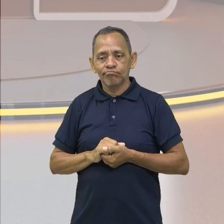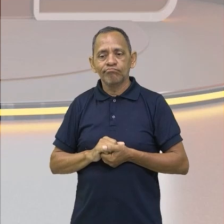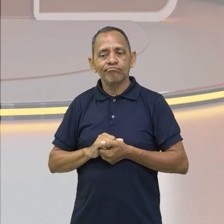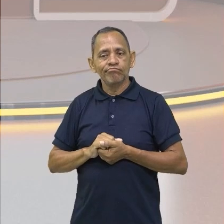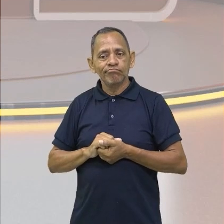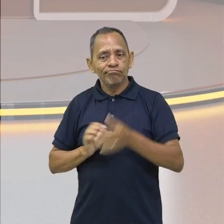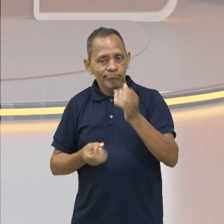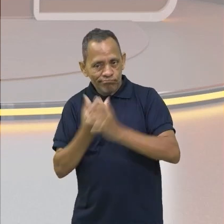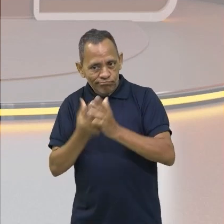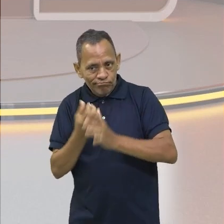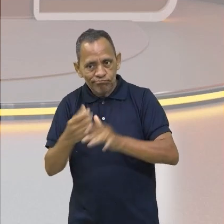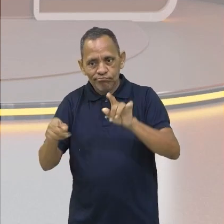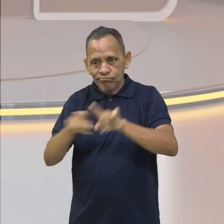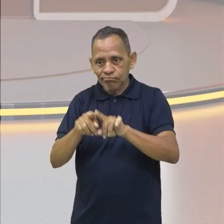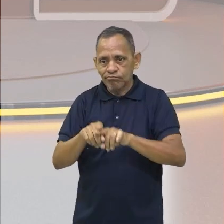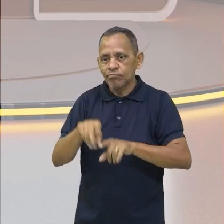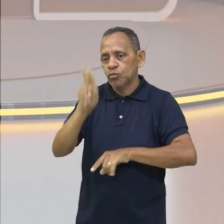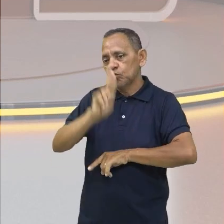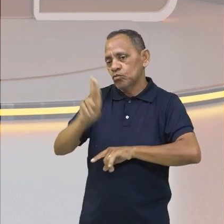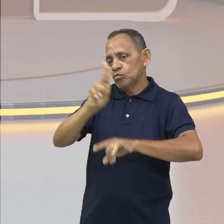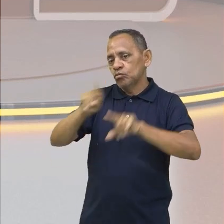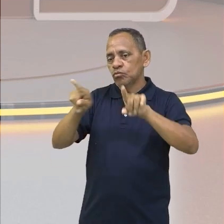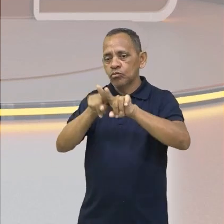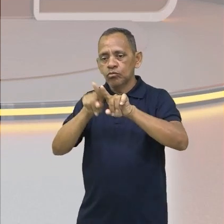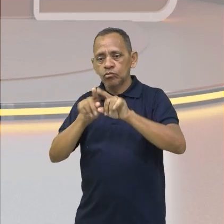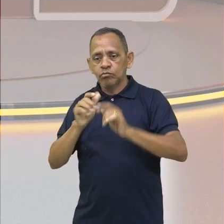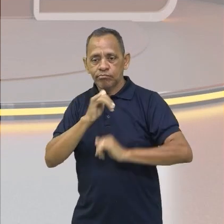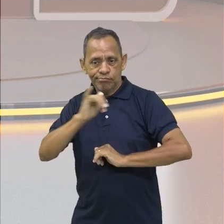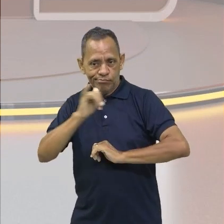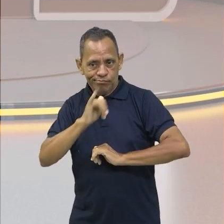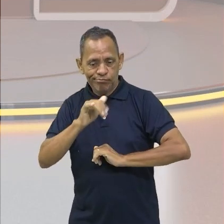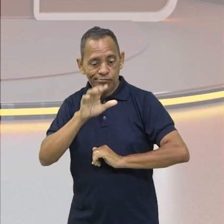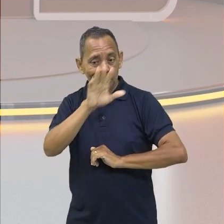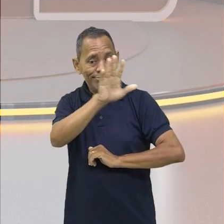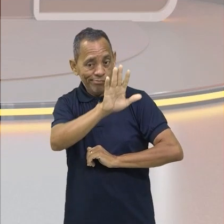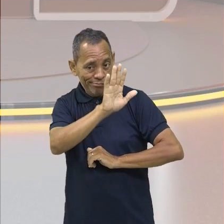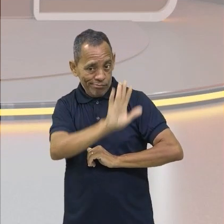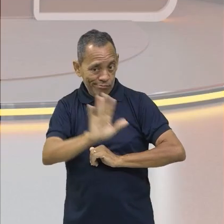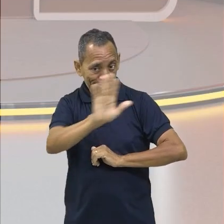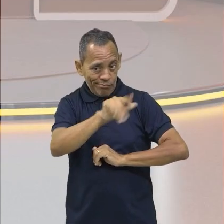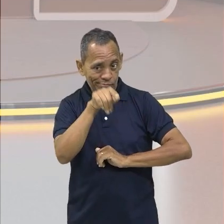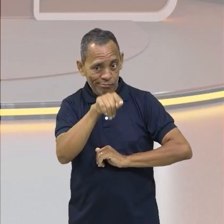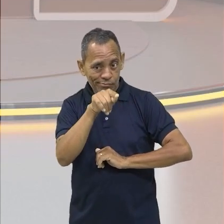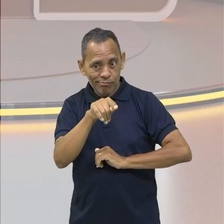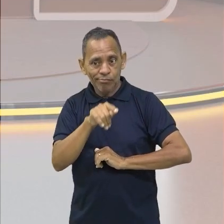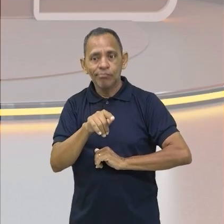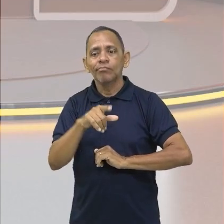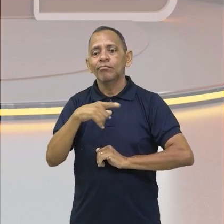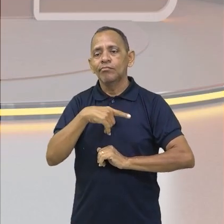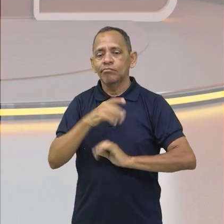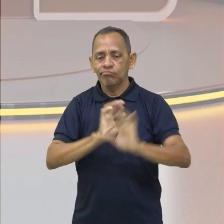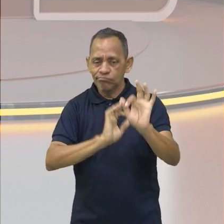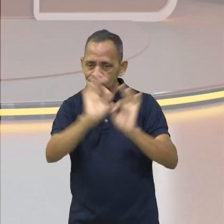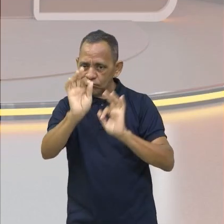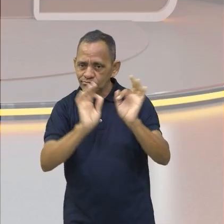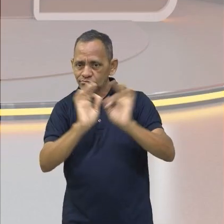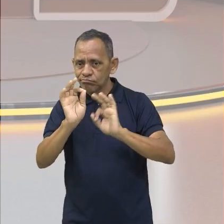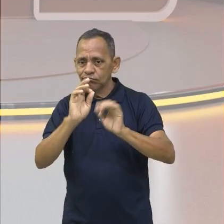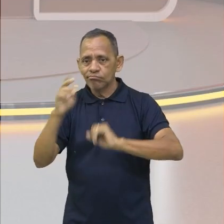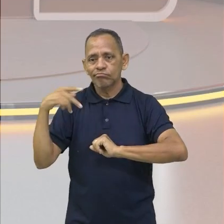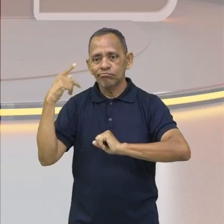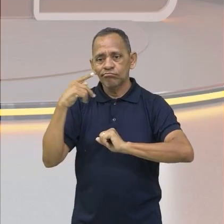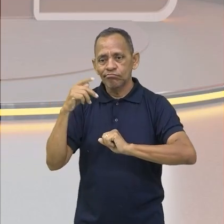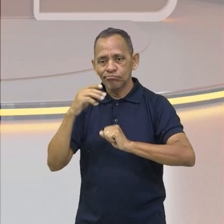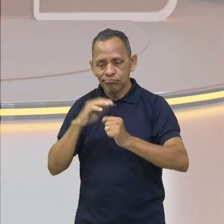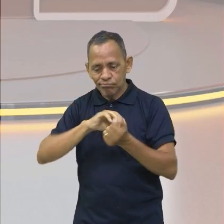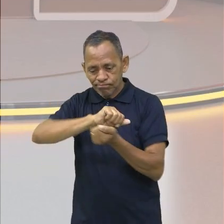e o consumo energético na região, eles deverão ser articulados com políticas